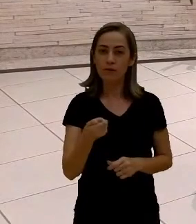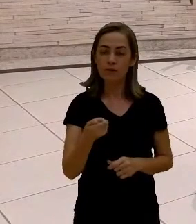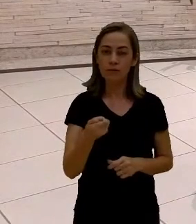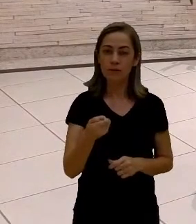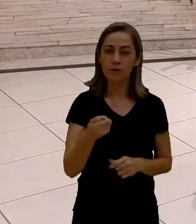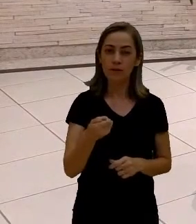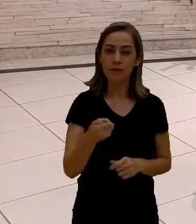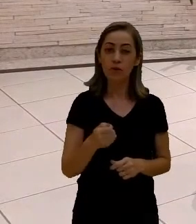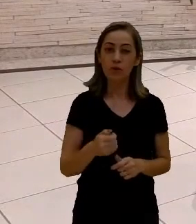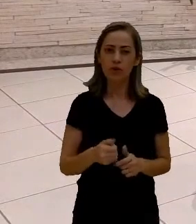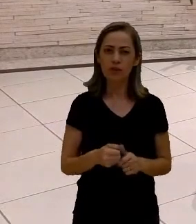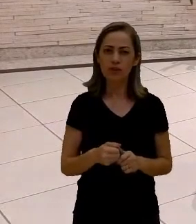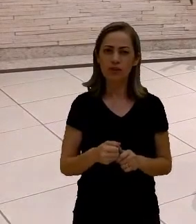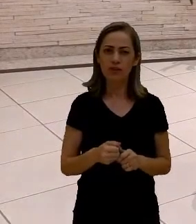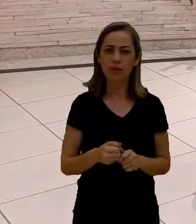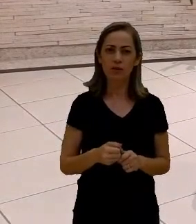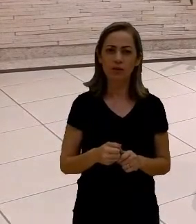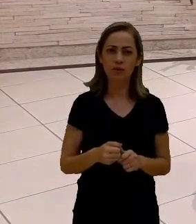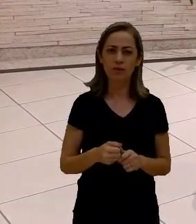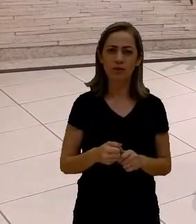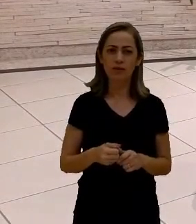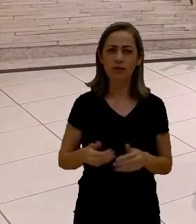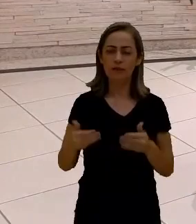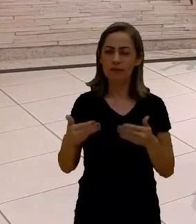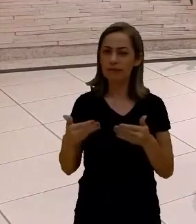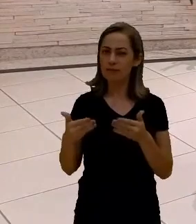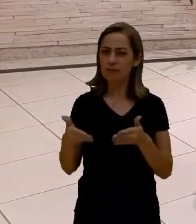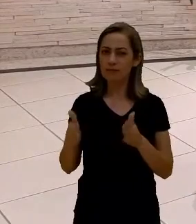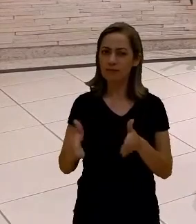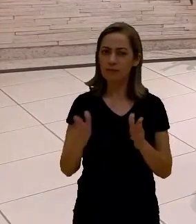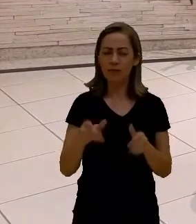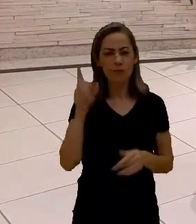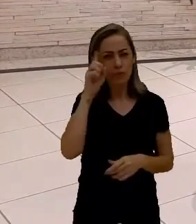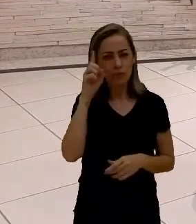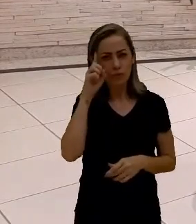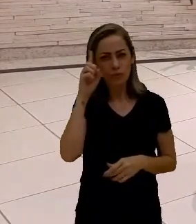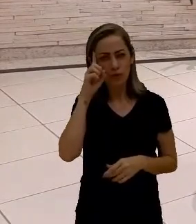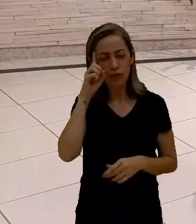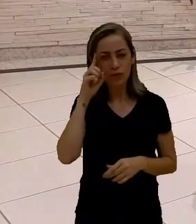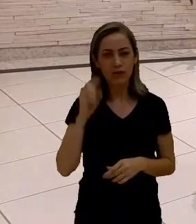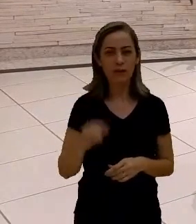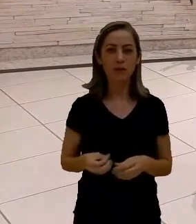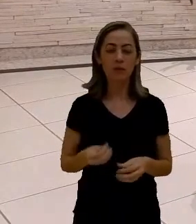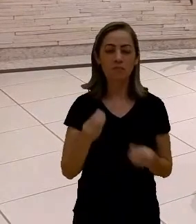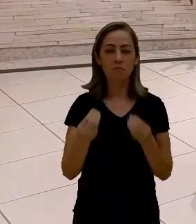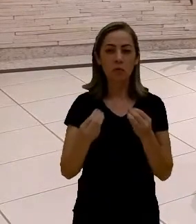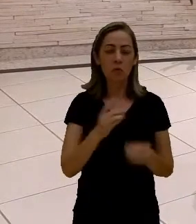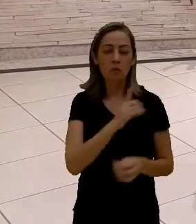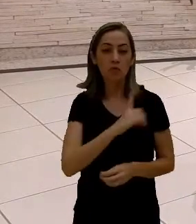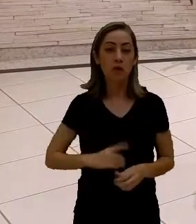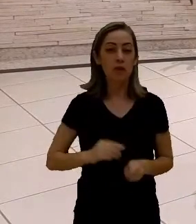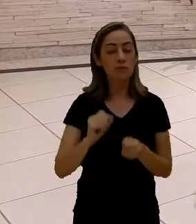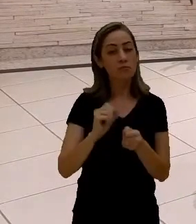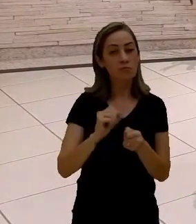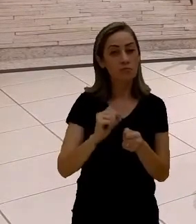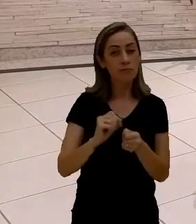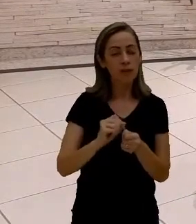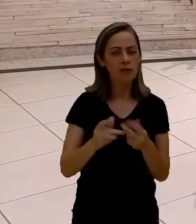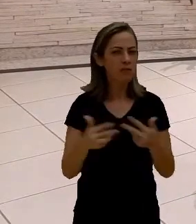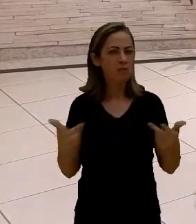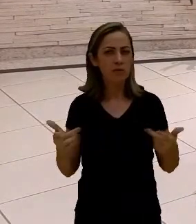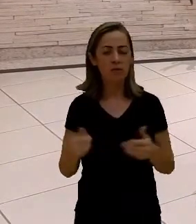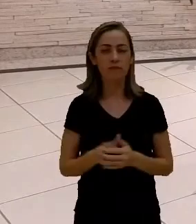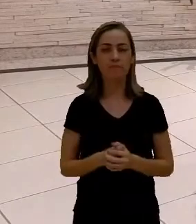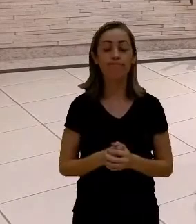trabalha ali diretamente com o Bispo É mas o que que é exatamente que você faz o que que é o papel de um diácono que está na Arquidiocese o que que m muda